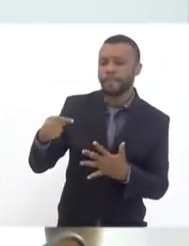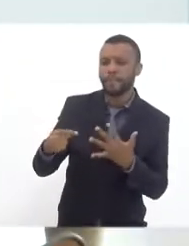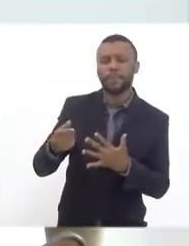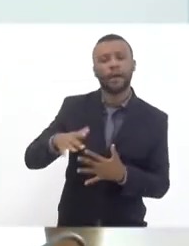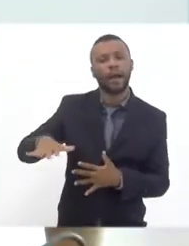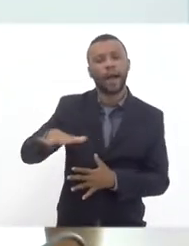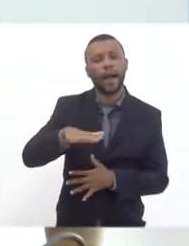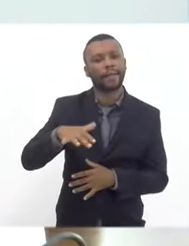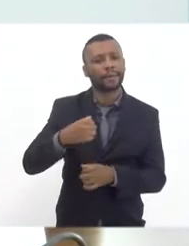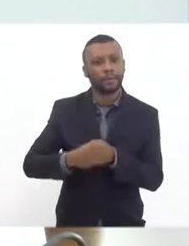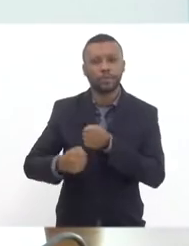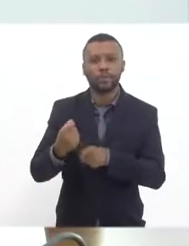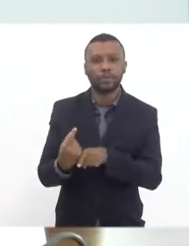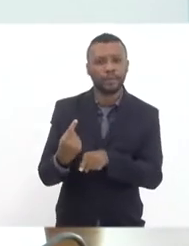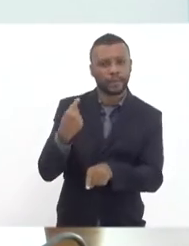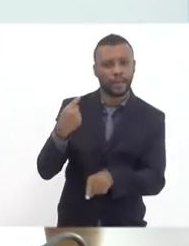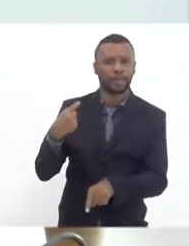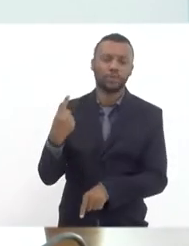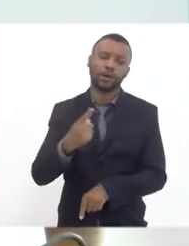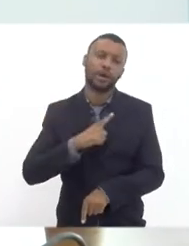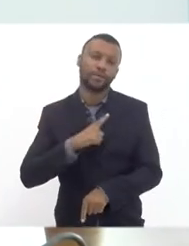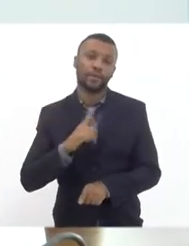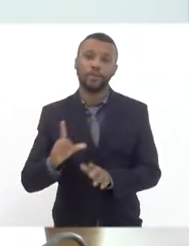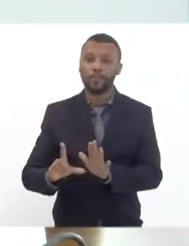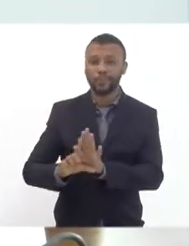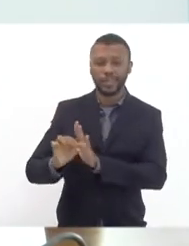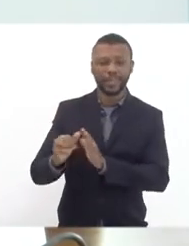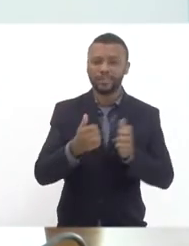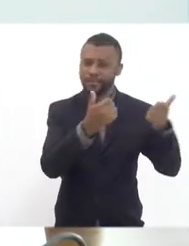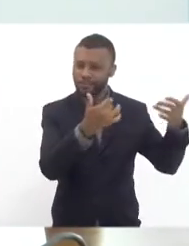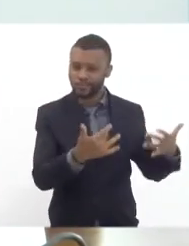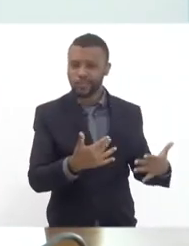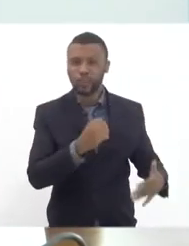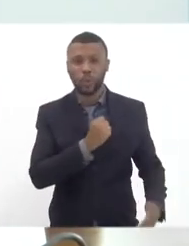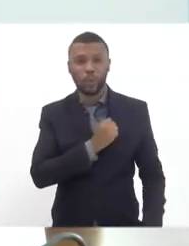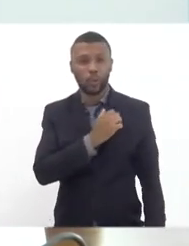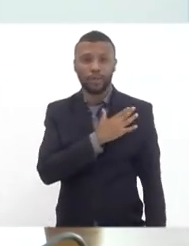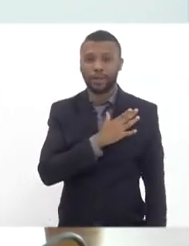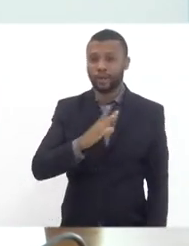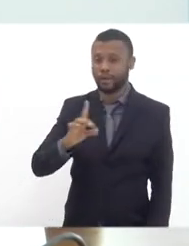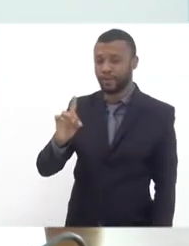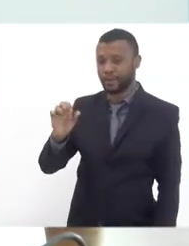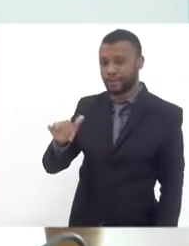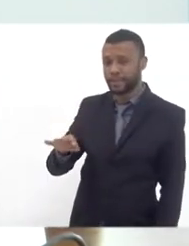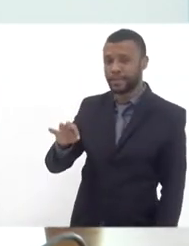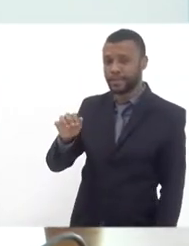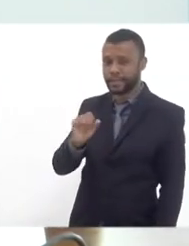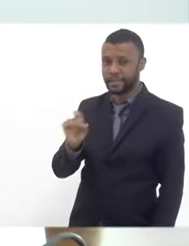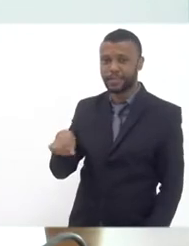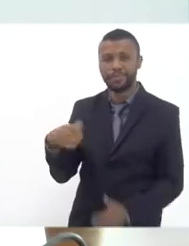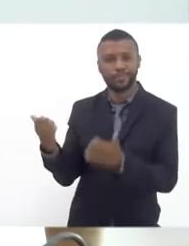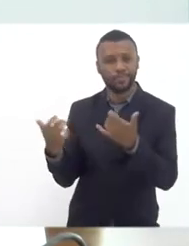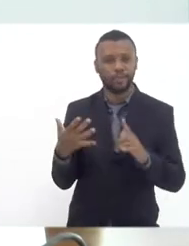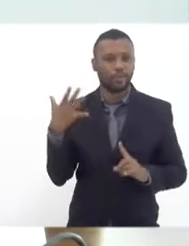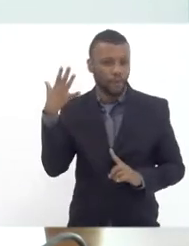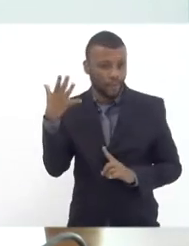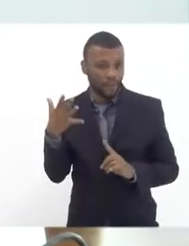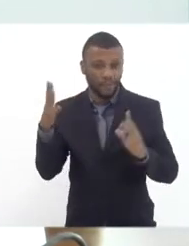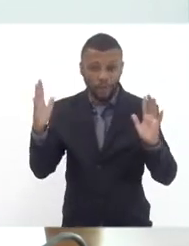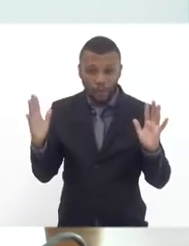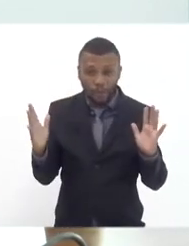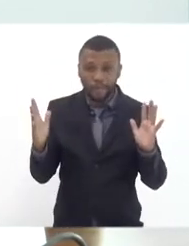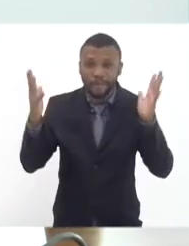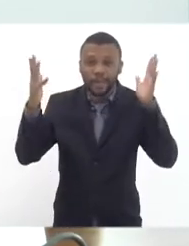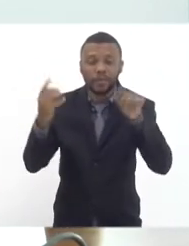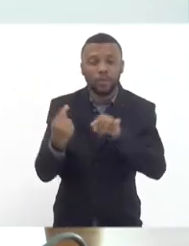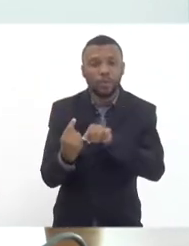ano passado, a Ler, né, que o bem disse o Coronel Dantas aqui, comentou sobre esse evento, que foi um evento recente